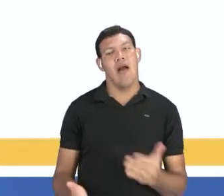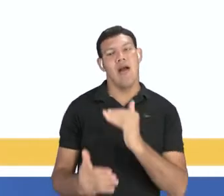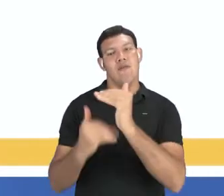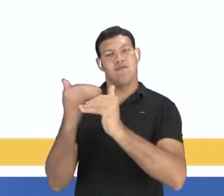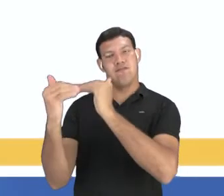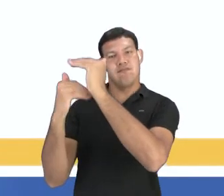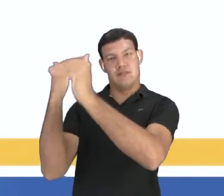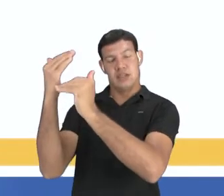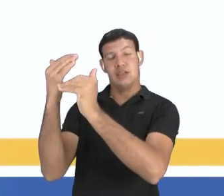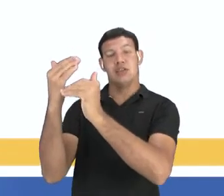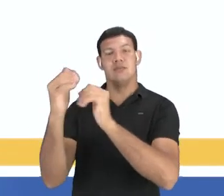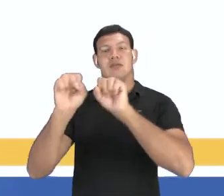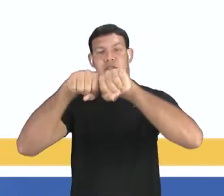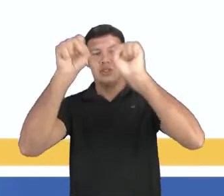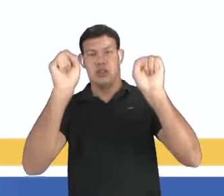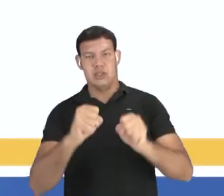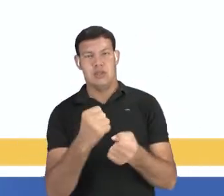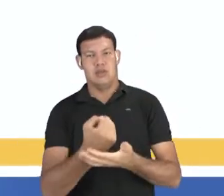capitalista